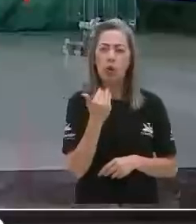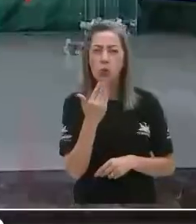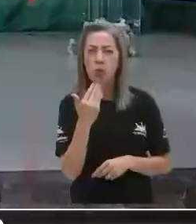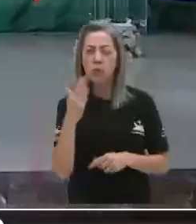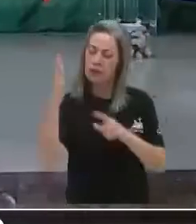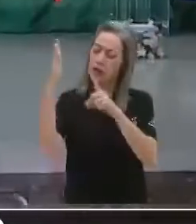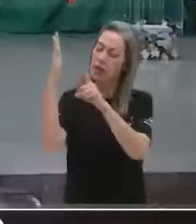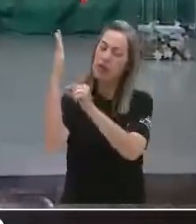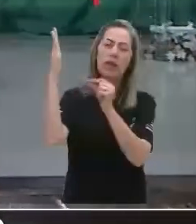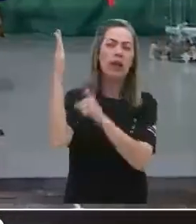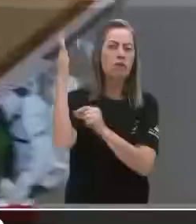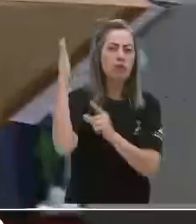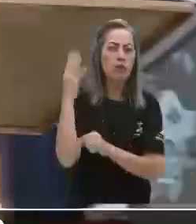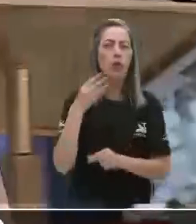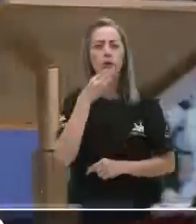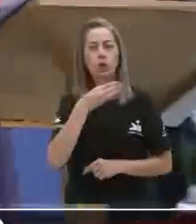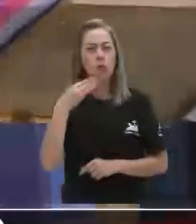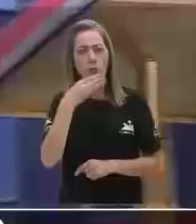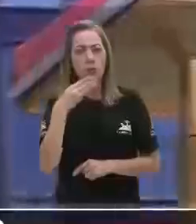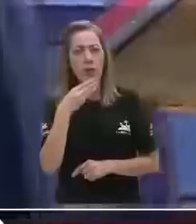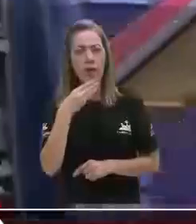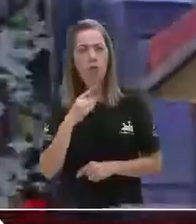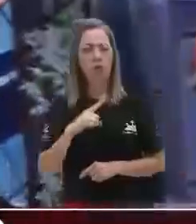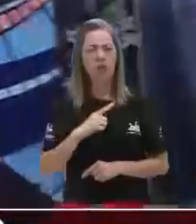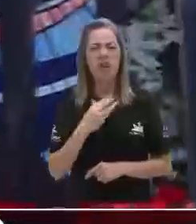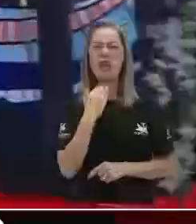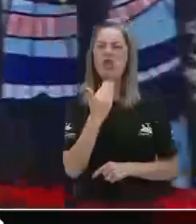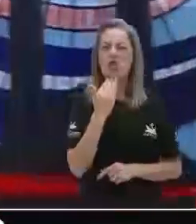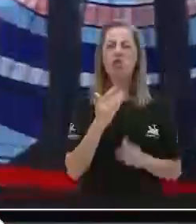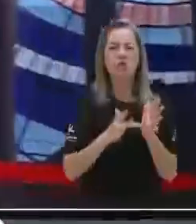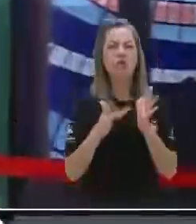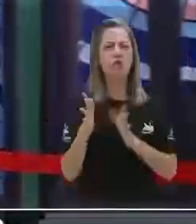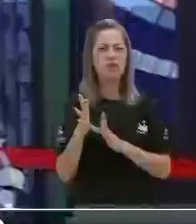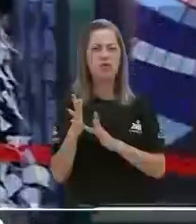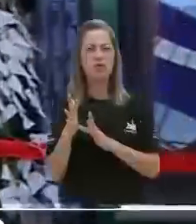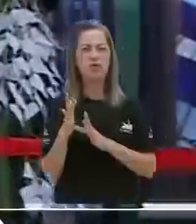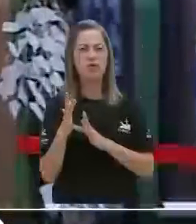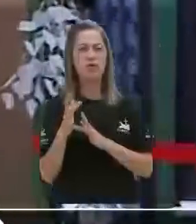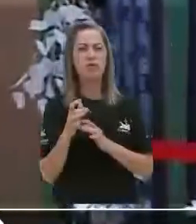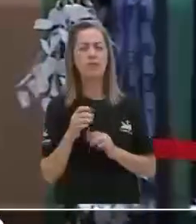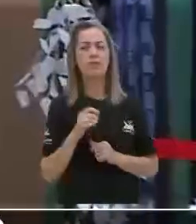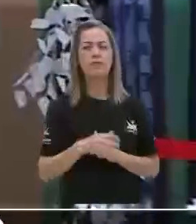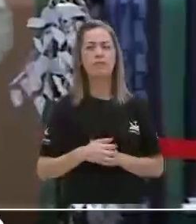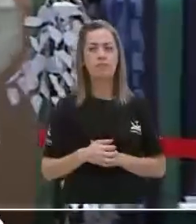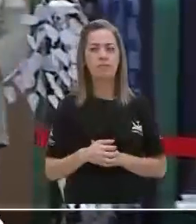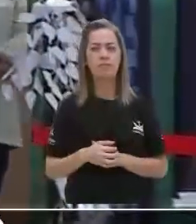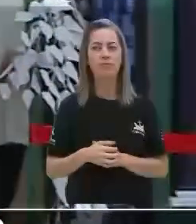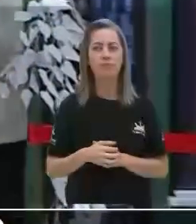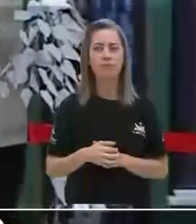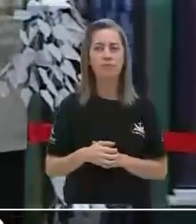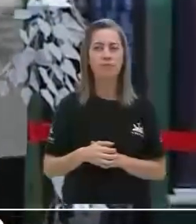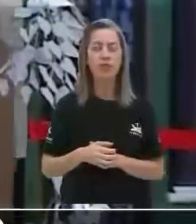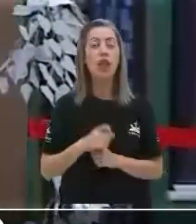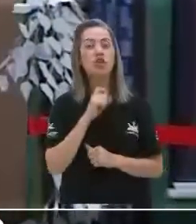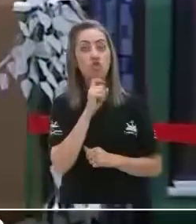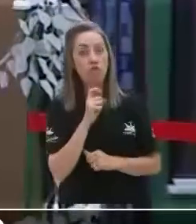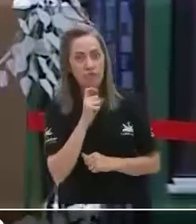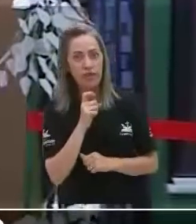silvestre, teria dúvidas sobre Jesus? A resposta, e pasmem, sim.